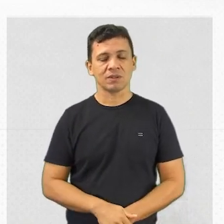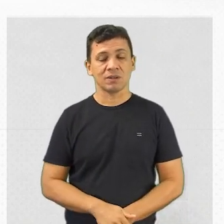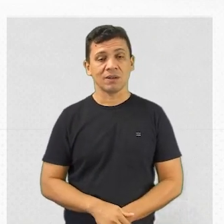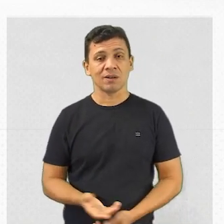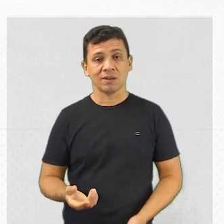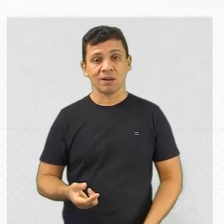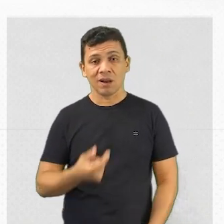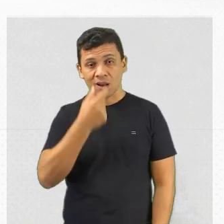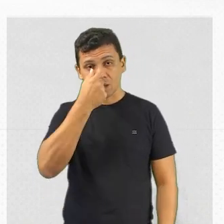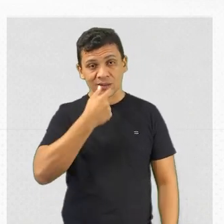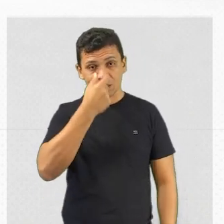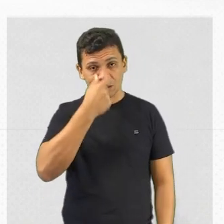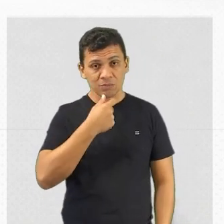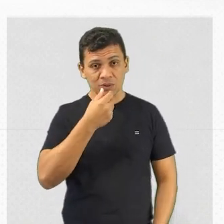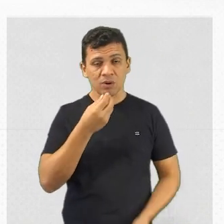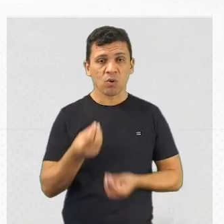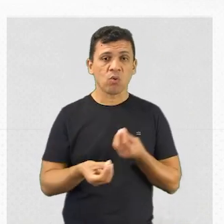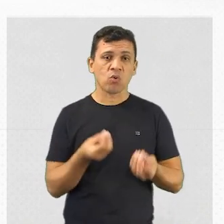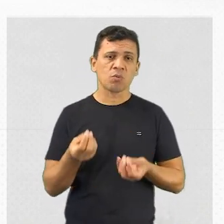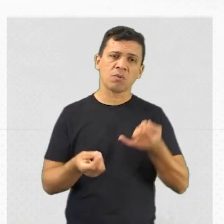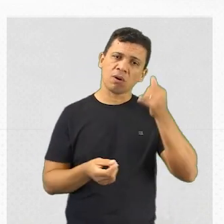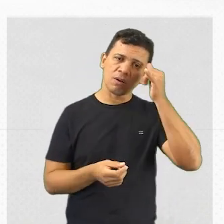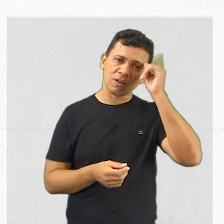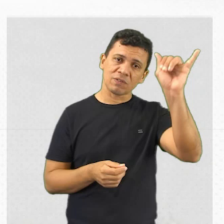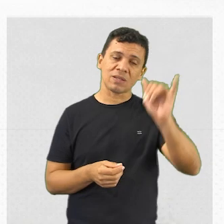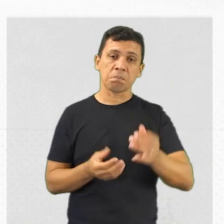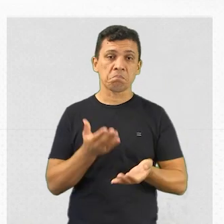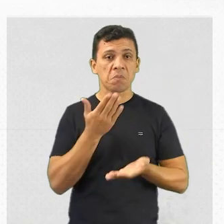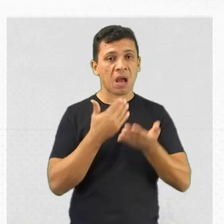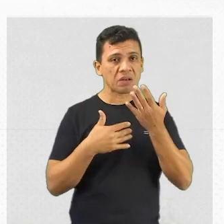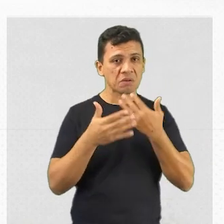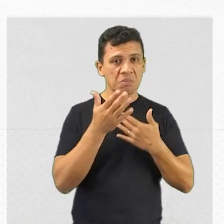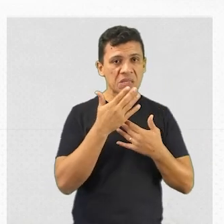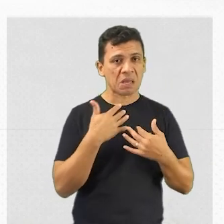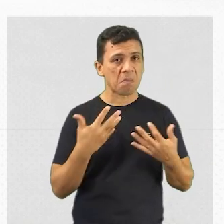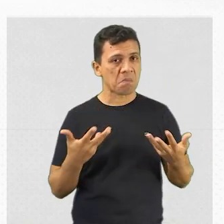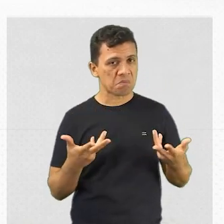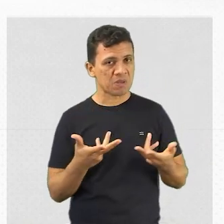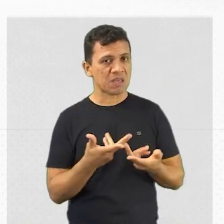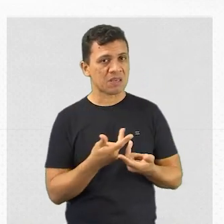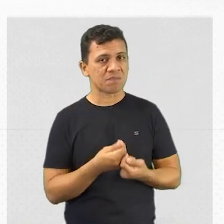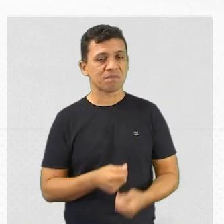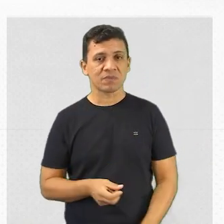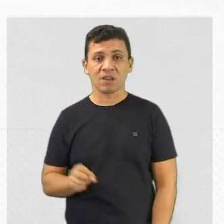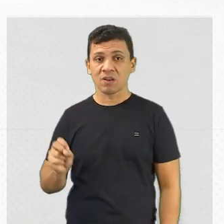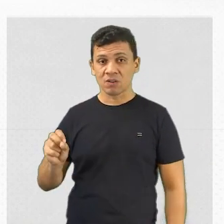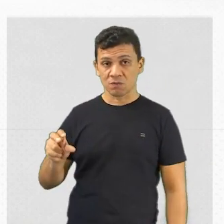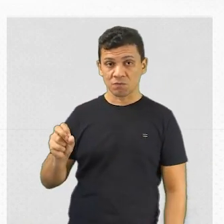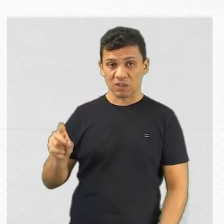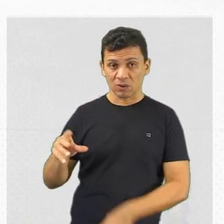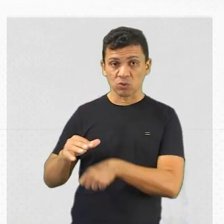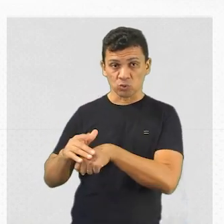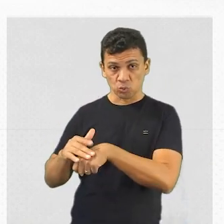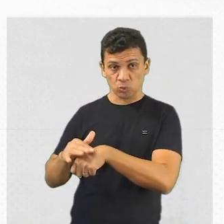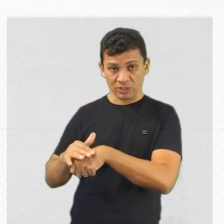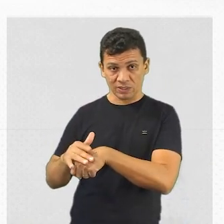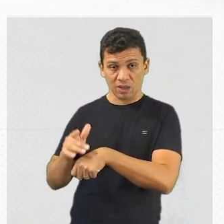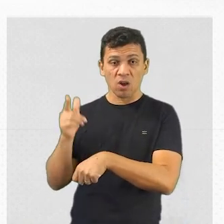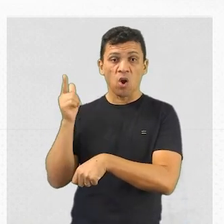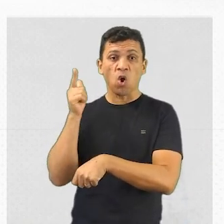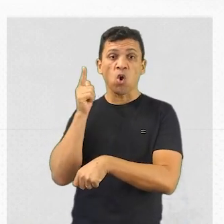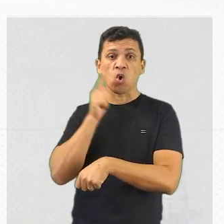gripe, né, ela pode ser combatida se a gente se alimentar bem. Na verdade, a maioria dos vírus, né, das doenças virais, a gente